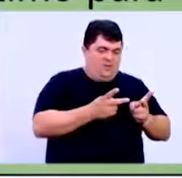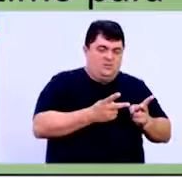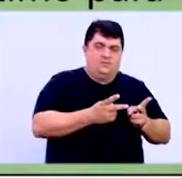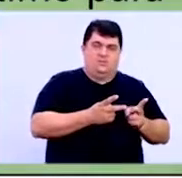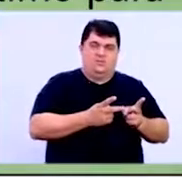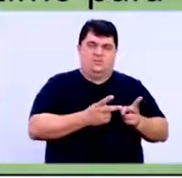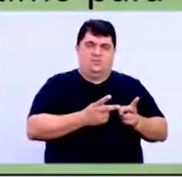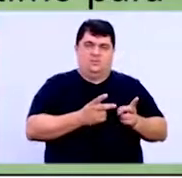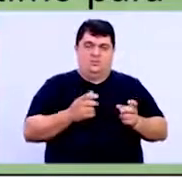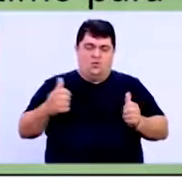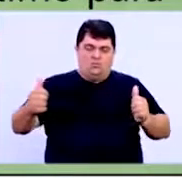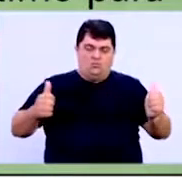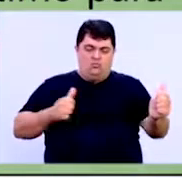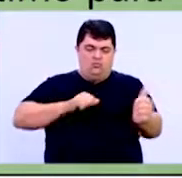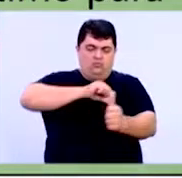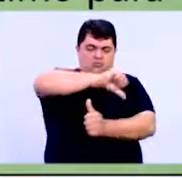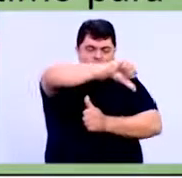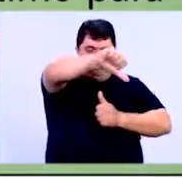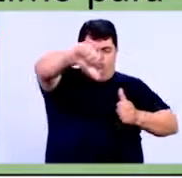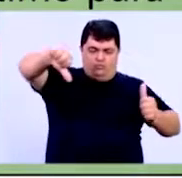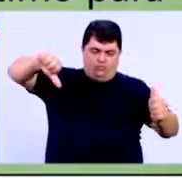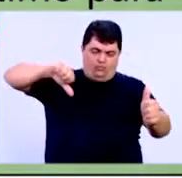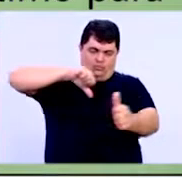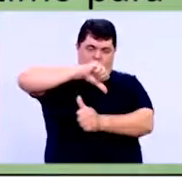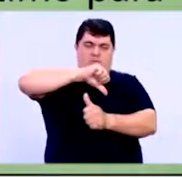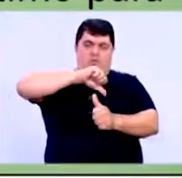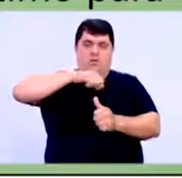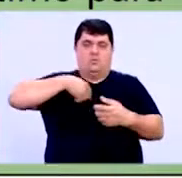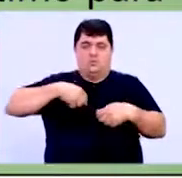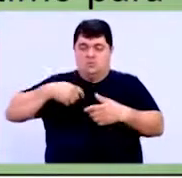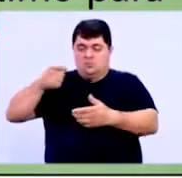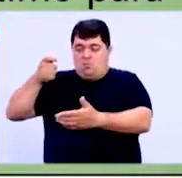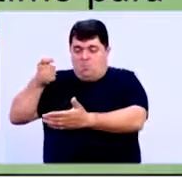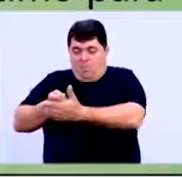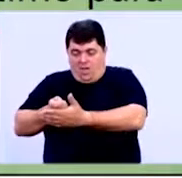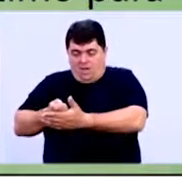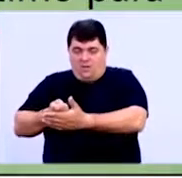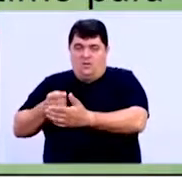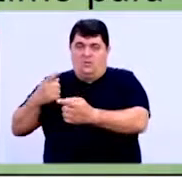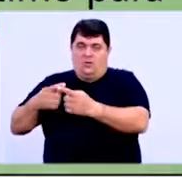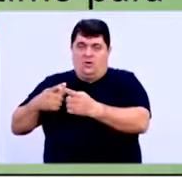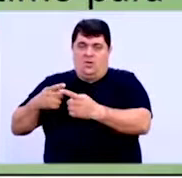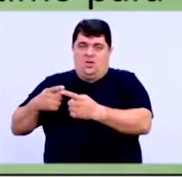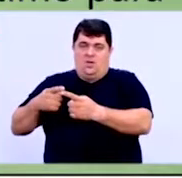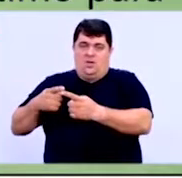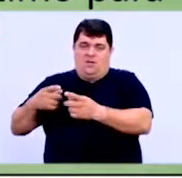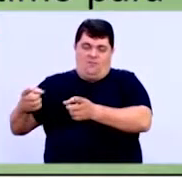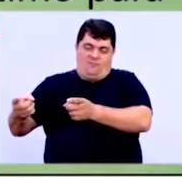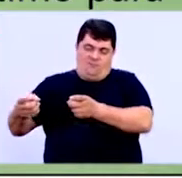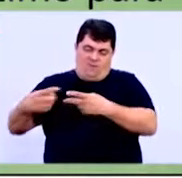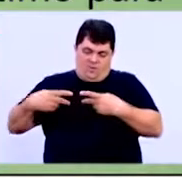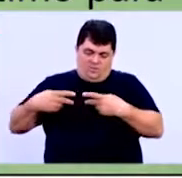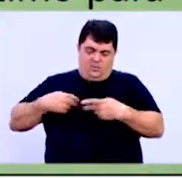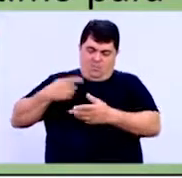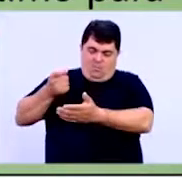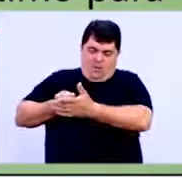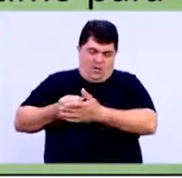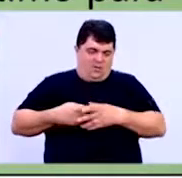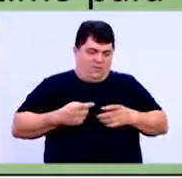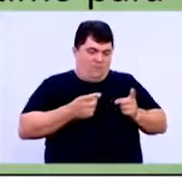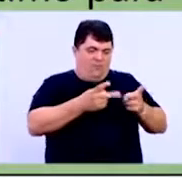que faz a aquisição do produto e serviço, mas é a pessoa jurídica. Essa pessoa jurídica, que é cliente do